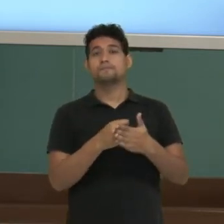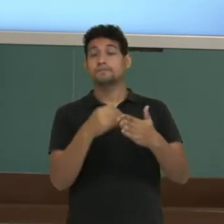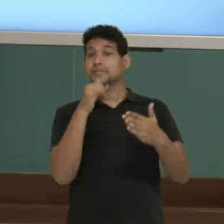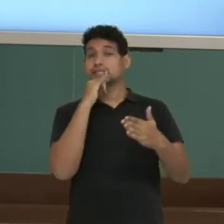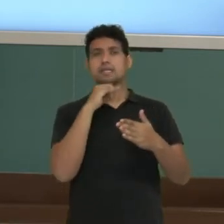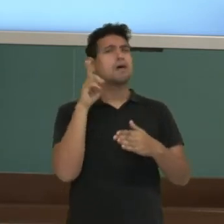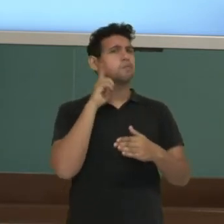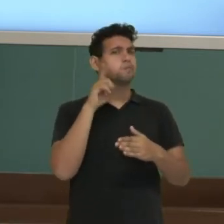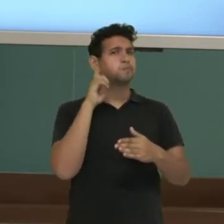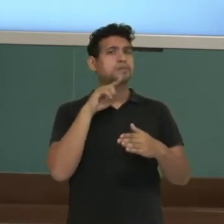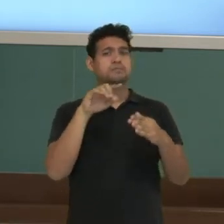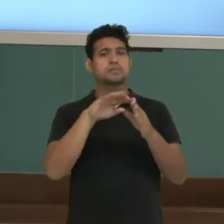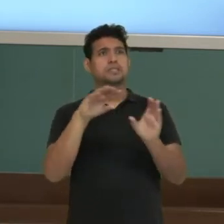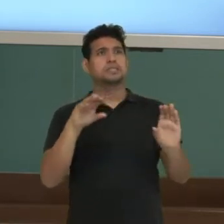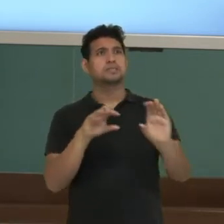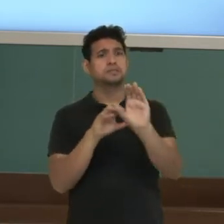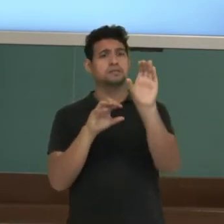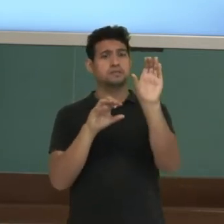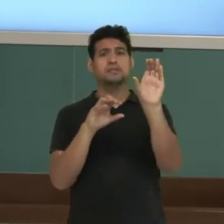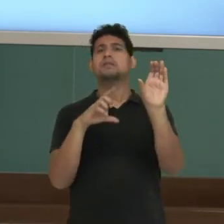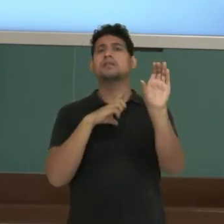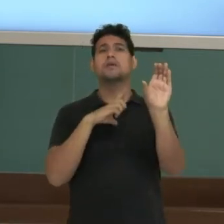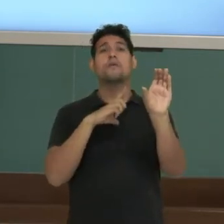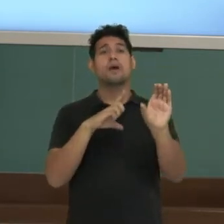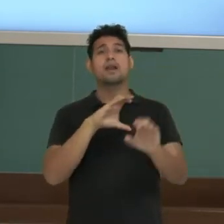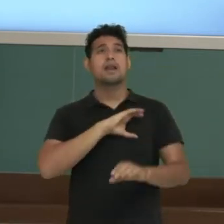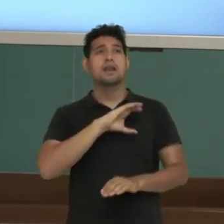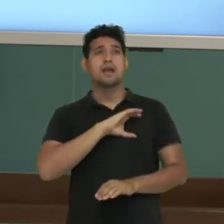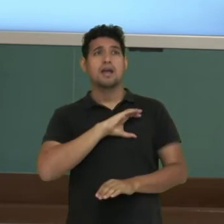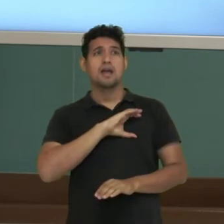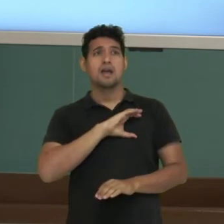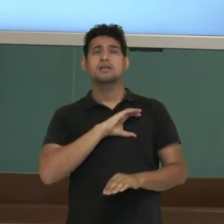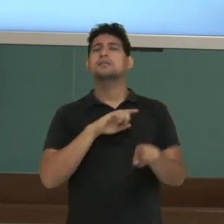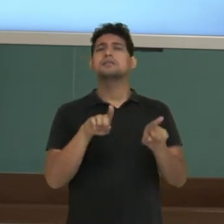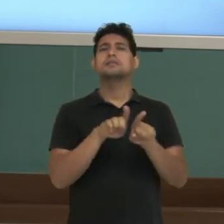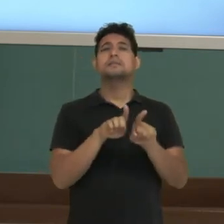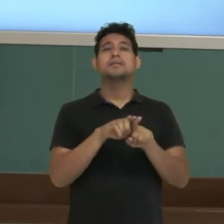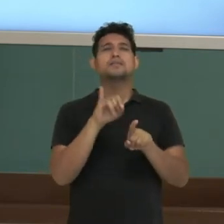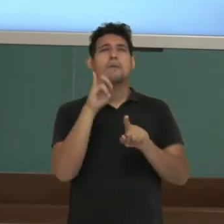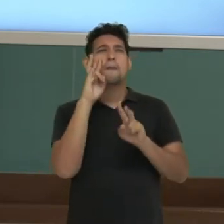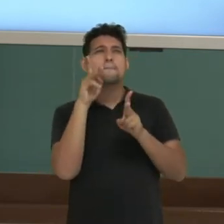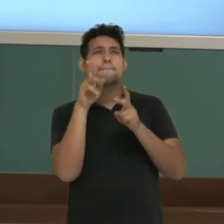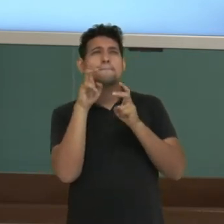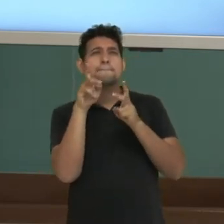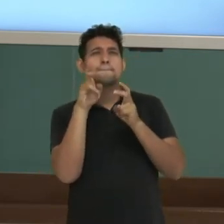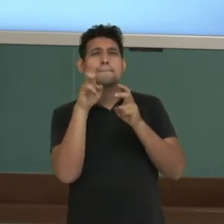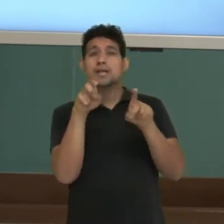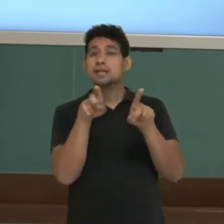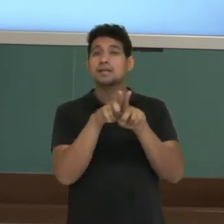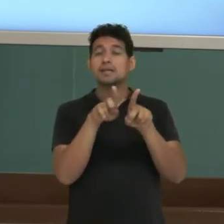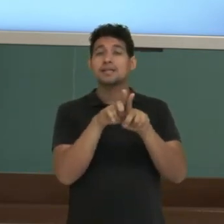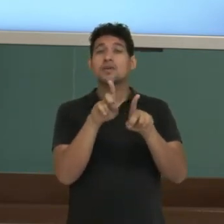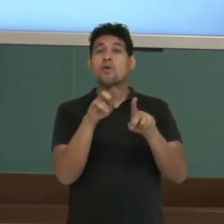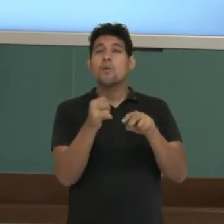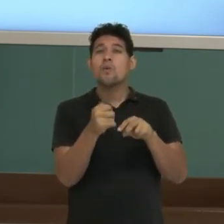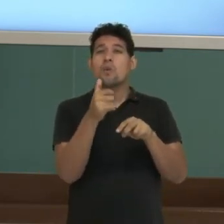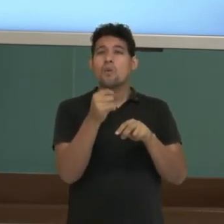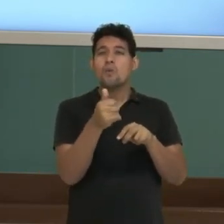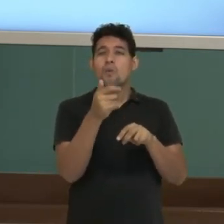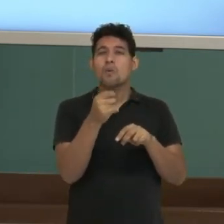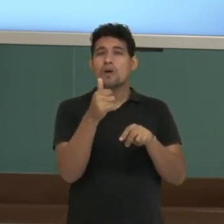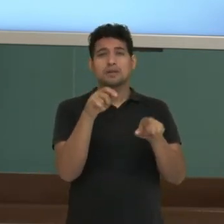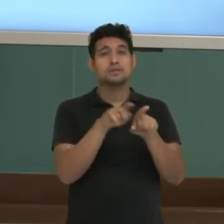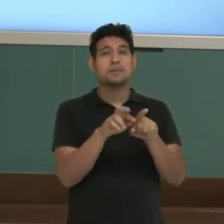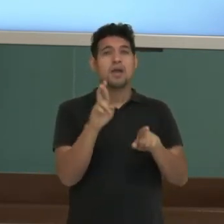também possui fronteiras. Ele possui fronteiras com o Canadá e, se você observar bem, possui fronteiras já com a Rússia.